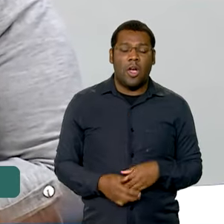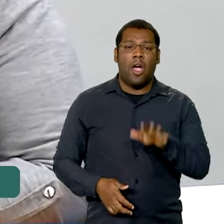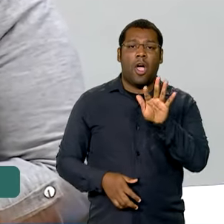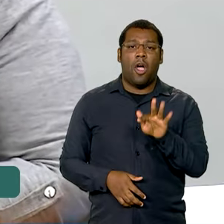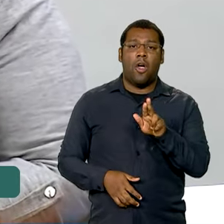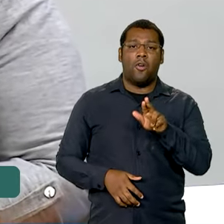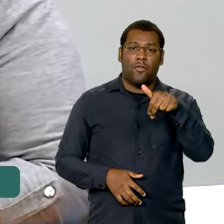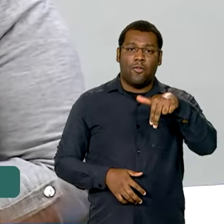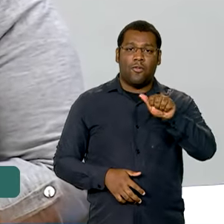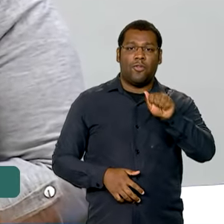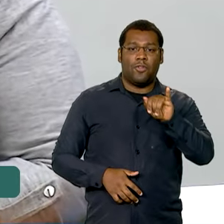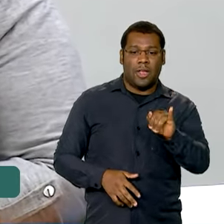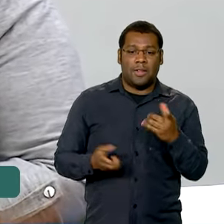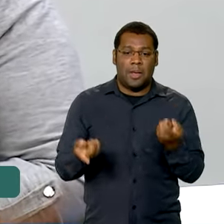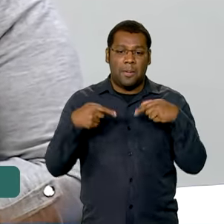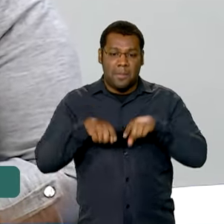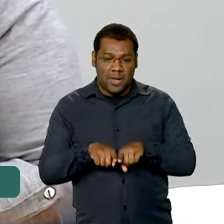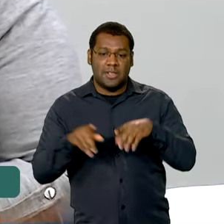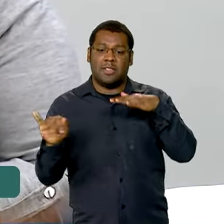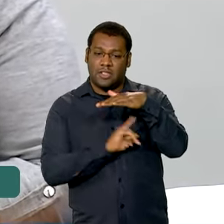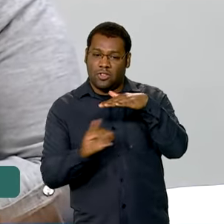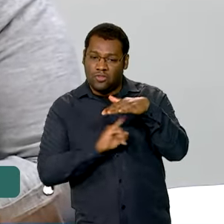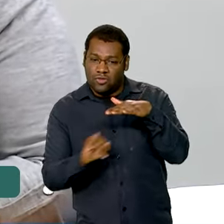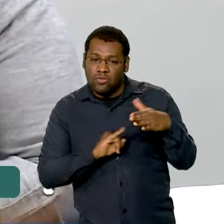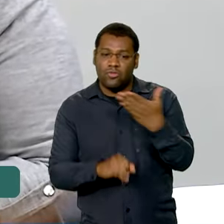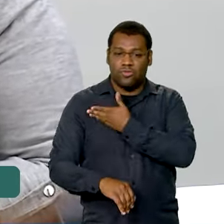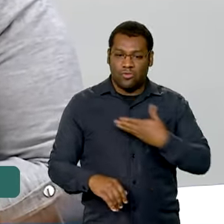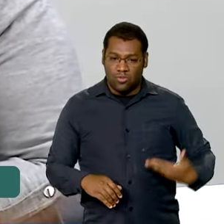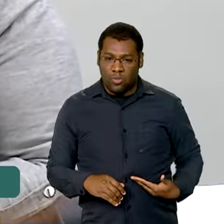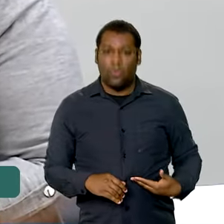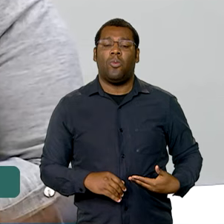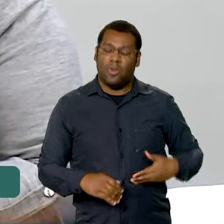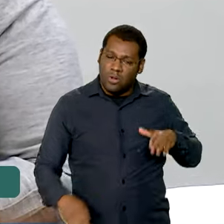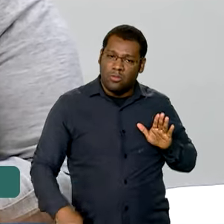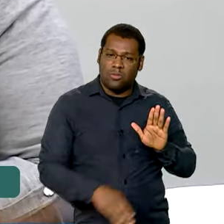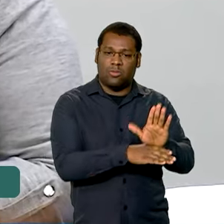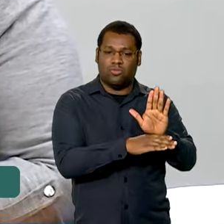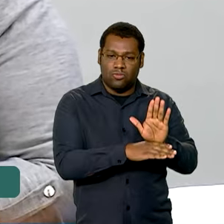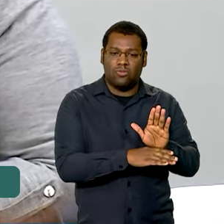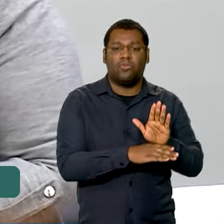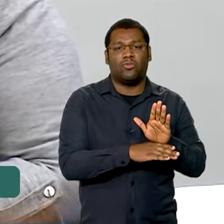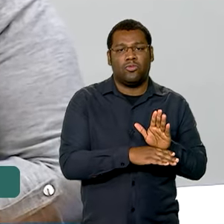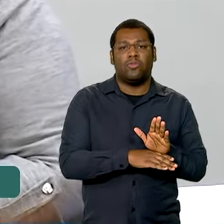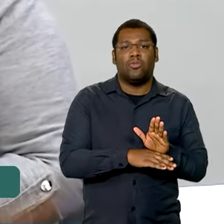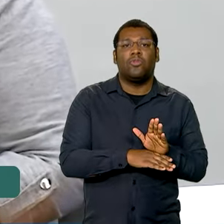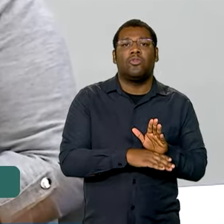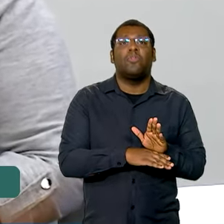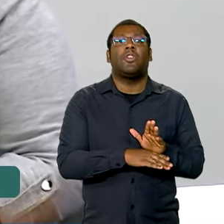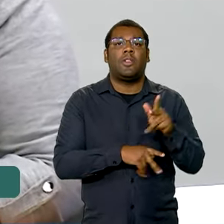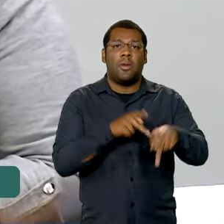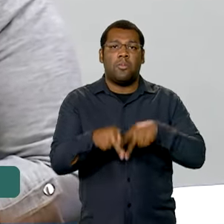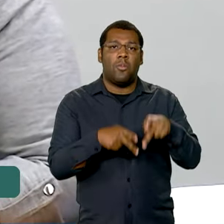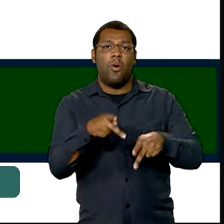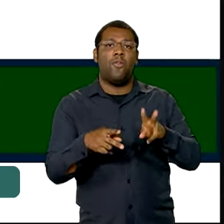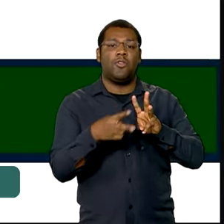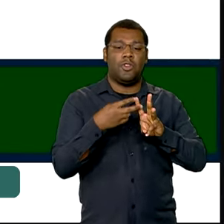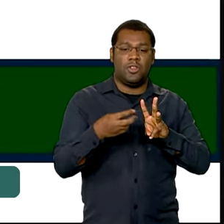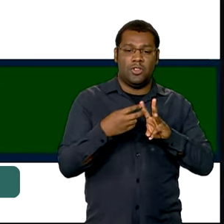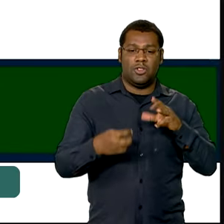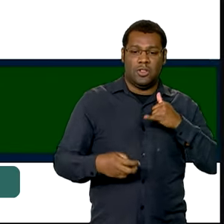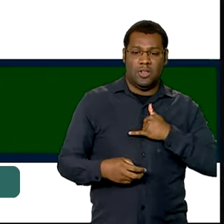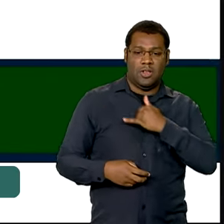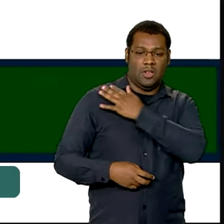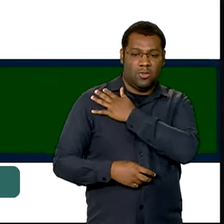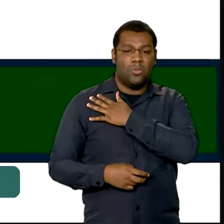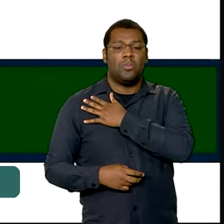os outros órgãos mutirões para acesso à documentação eh acompanhamento também das ações de saúde eh aqui